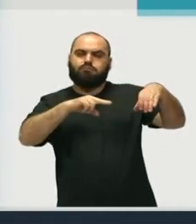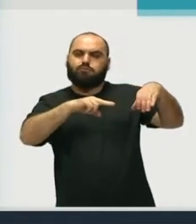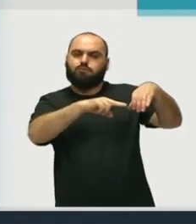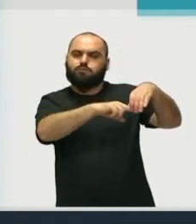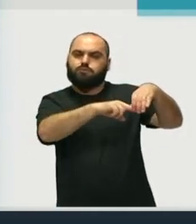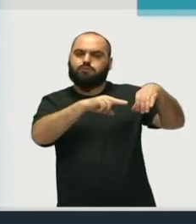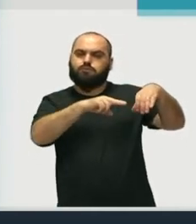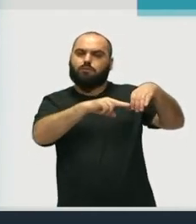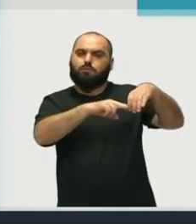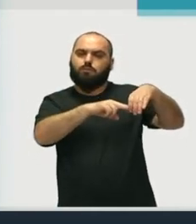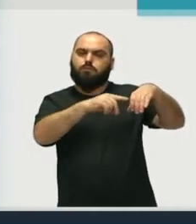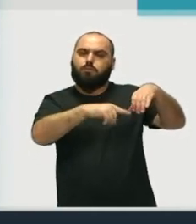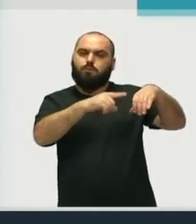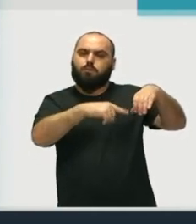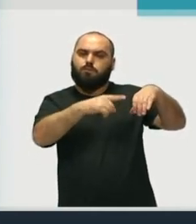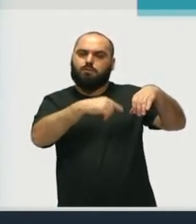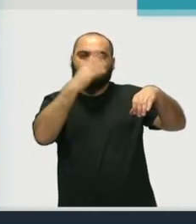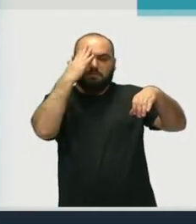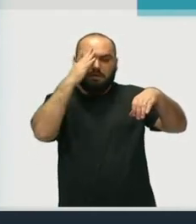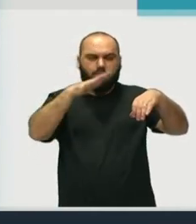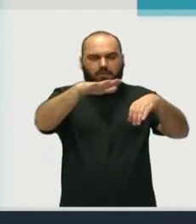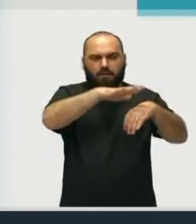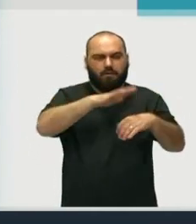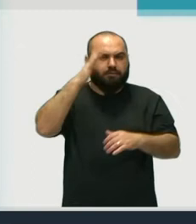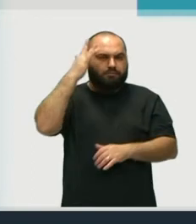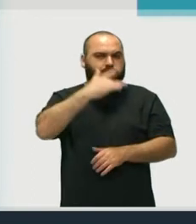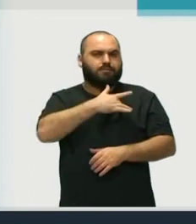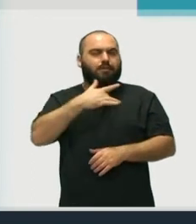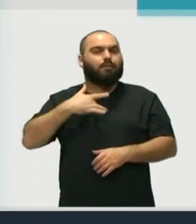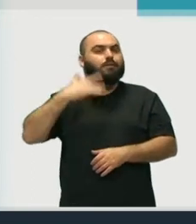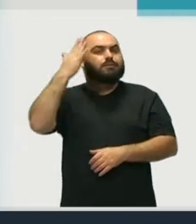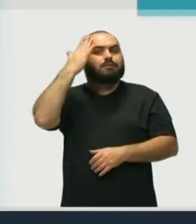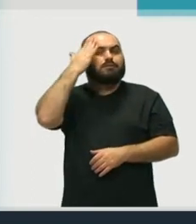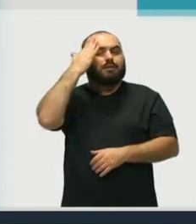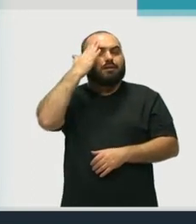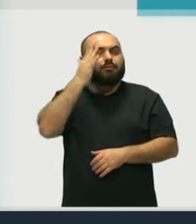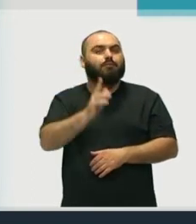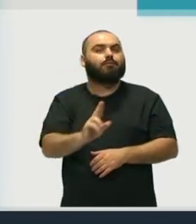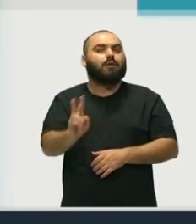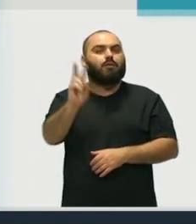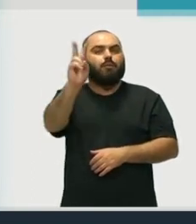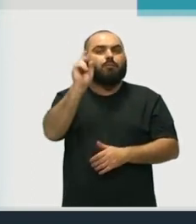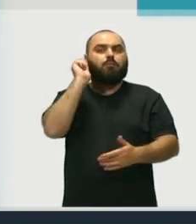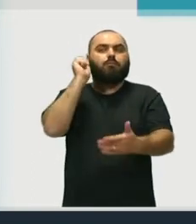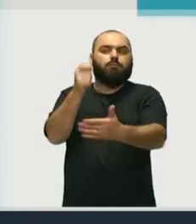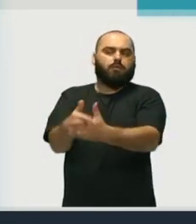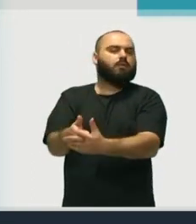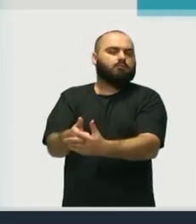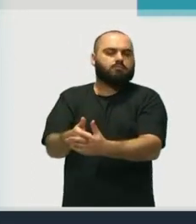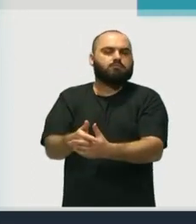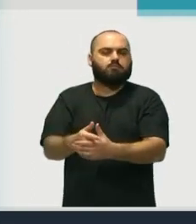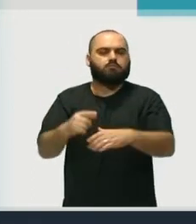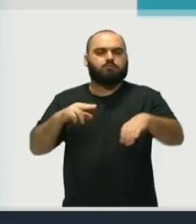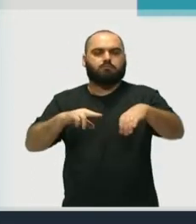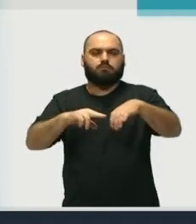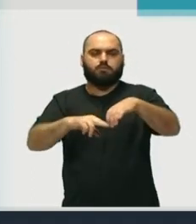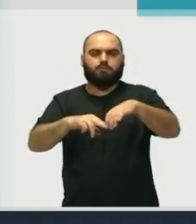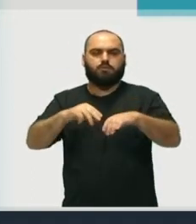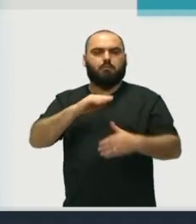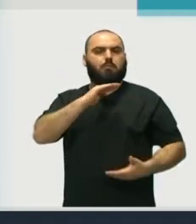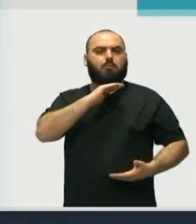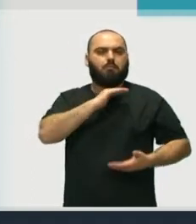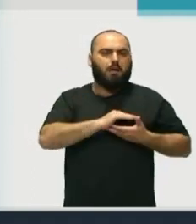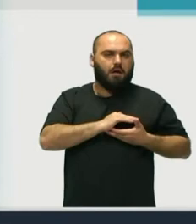dos senhores são da área de saúde, sabem o quanto custam esses equipamentos. Então, ressonância,